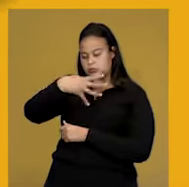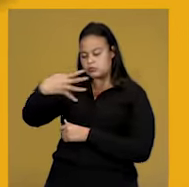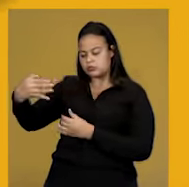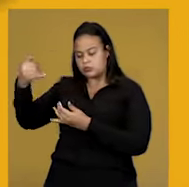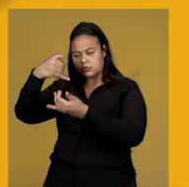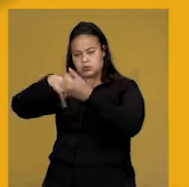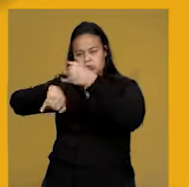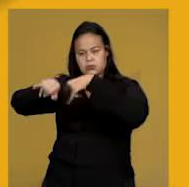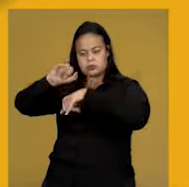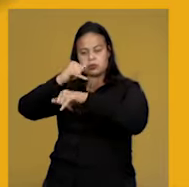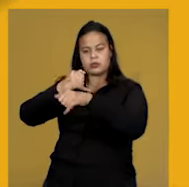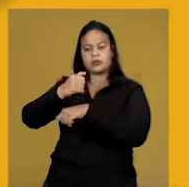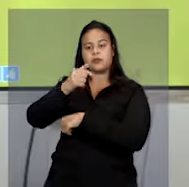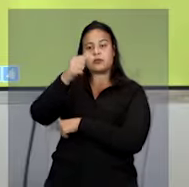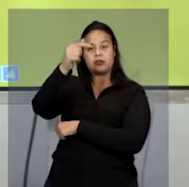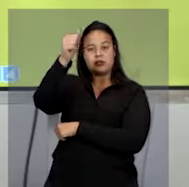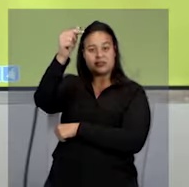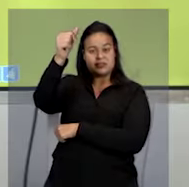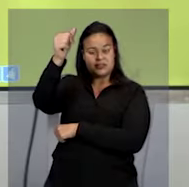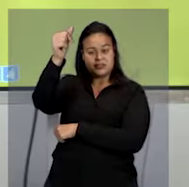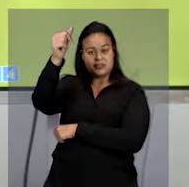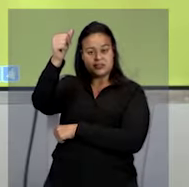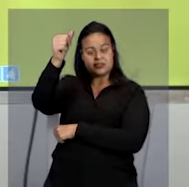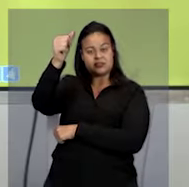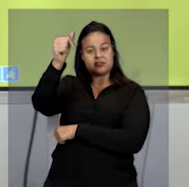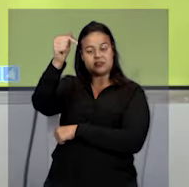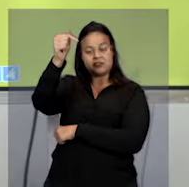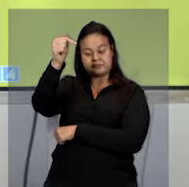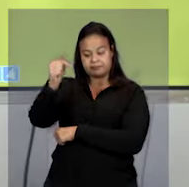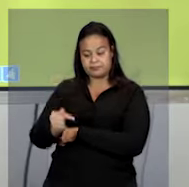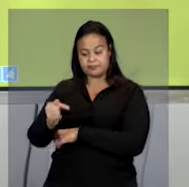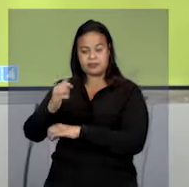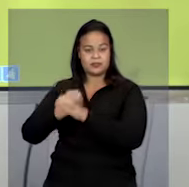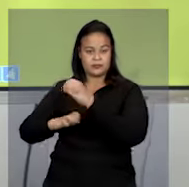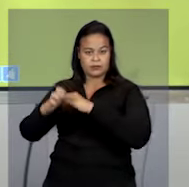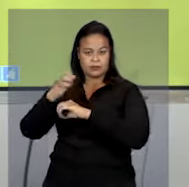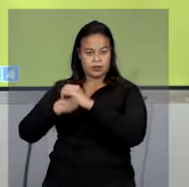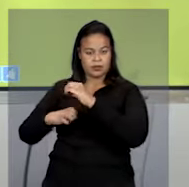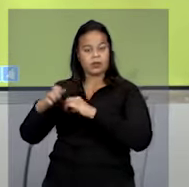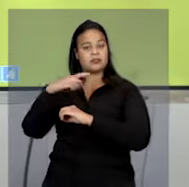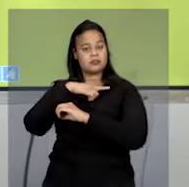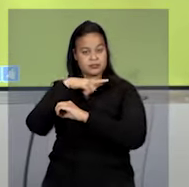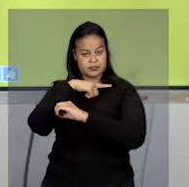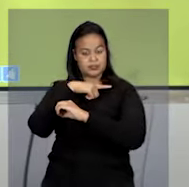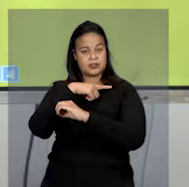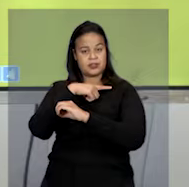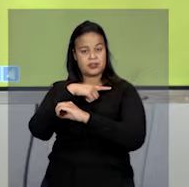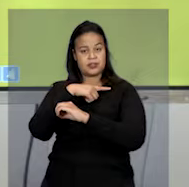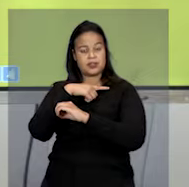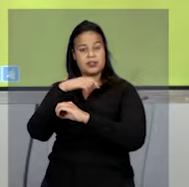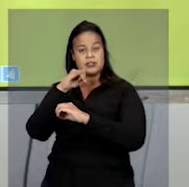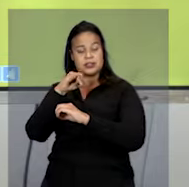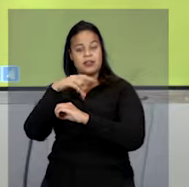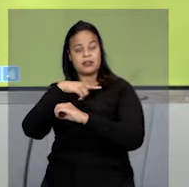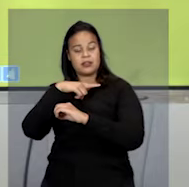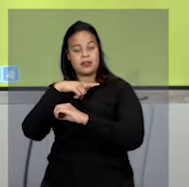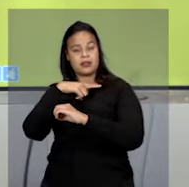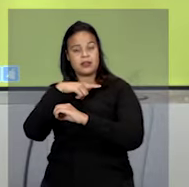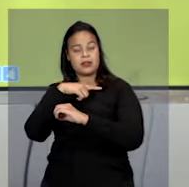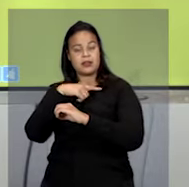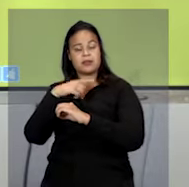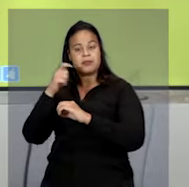coluna 17, ele tem 7 elétrons na última camada. Para ele ficar com o gás nobre, ele precisa de